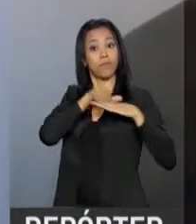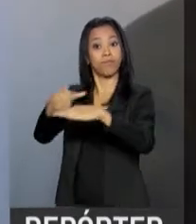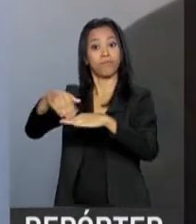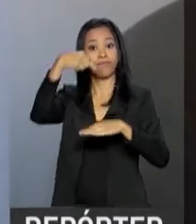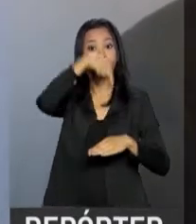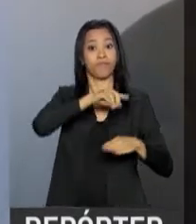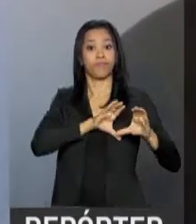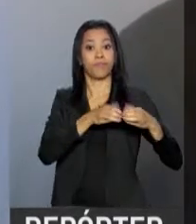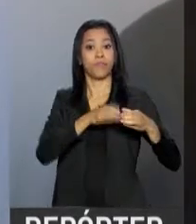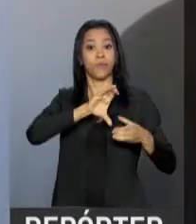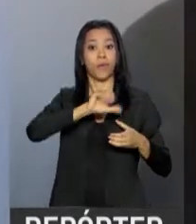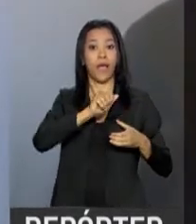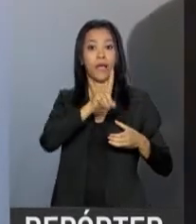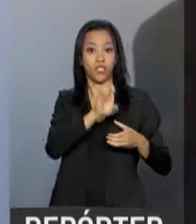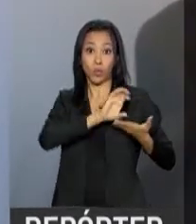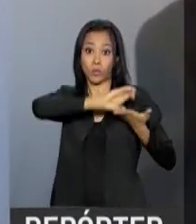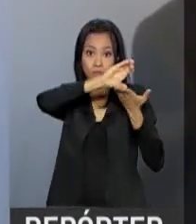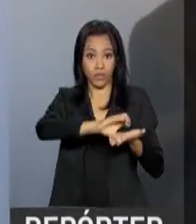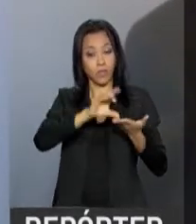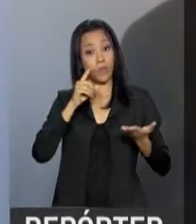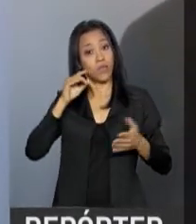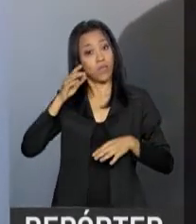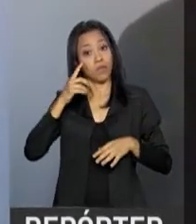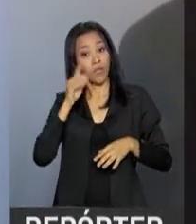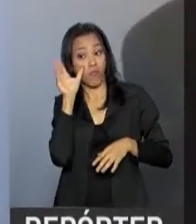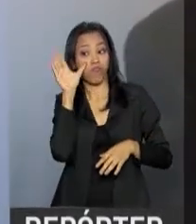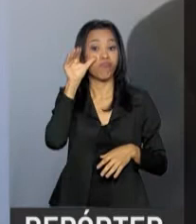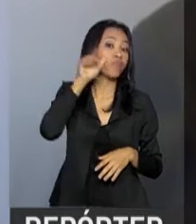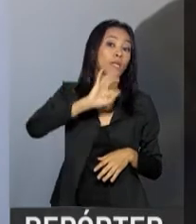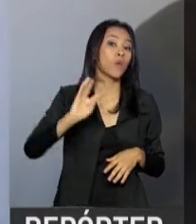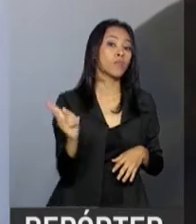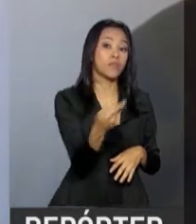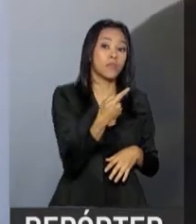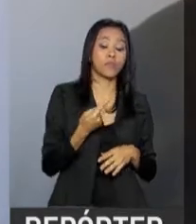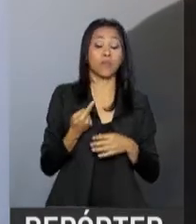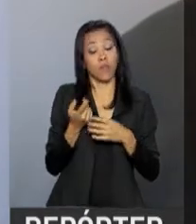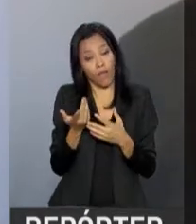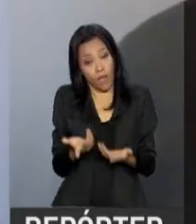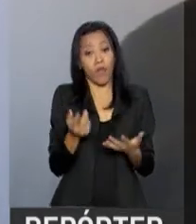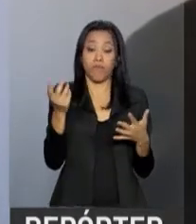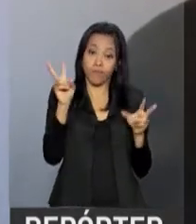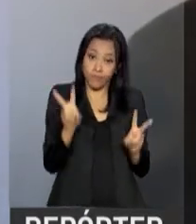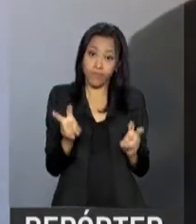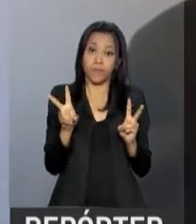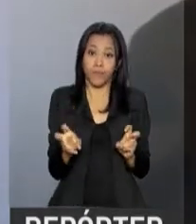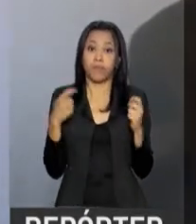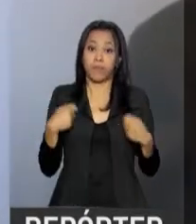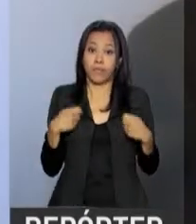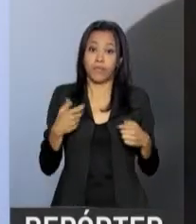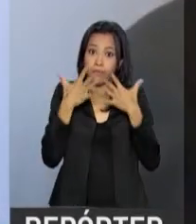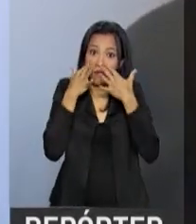caso de 8 da independente está olhando isso mas de qualquer maneira é uma das questões é que tem que se